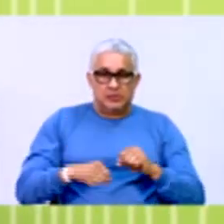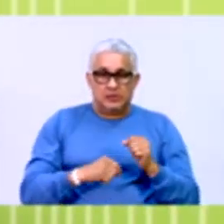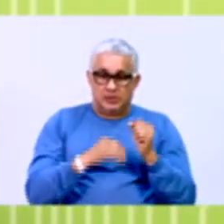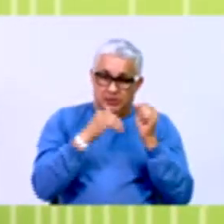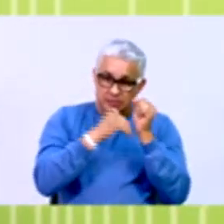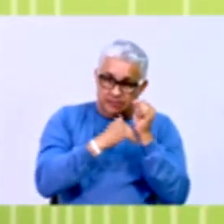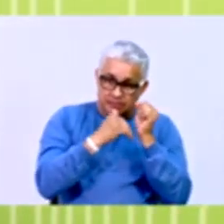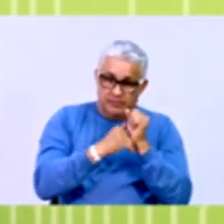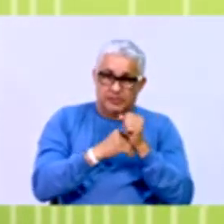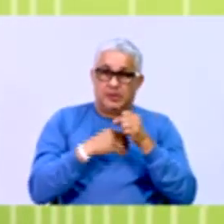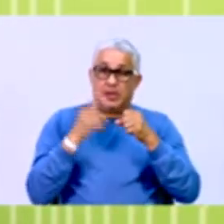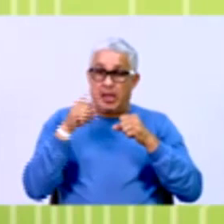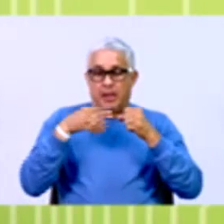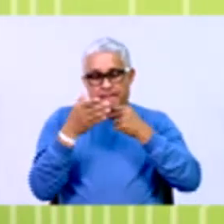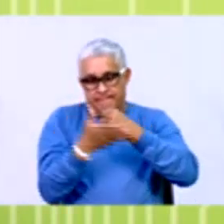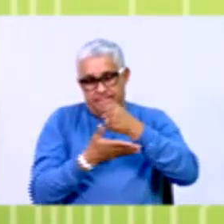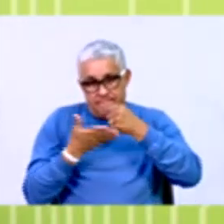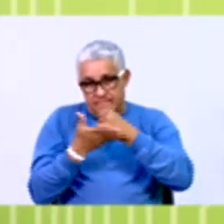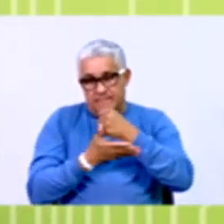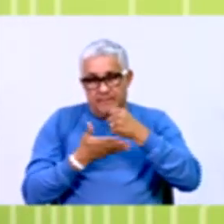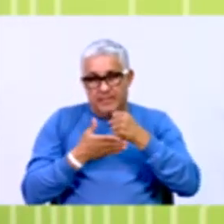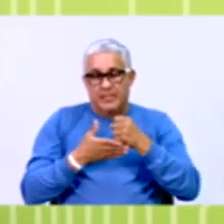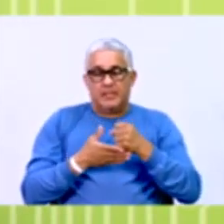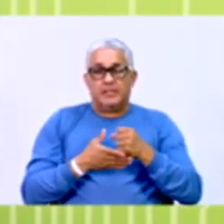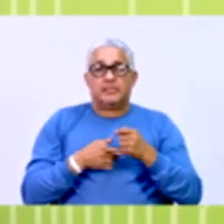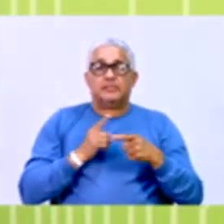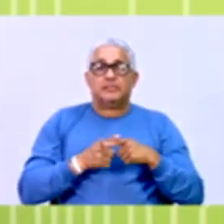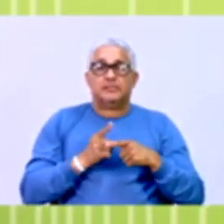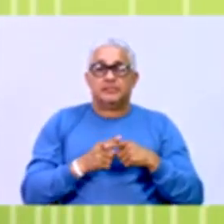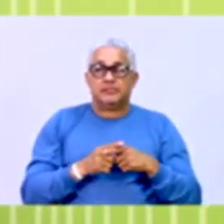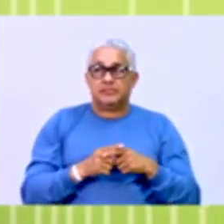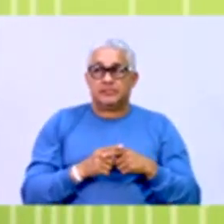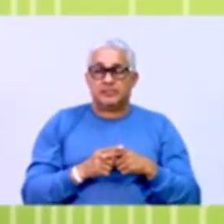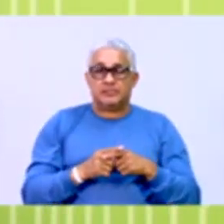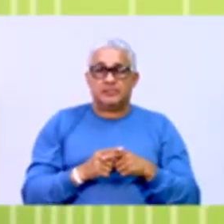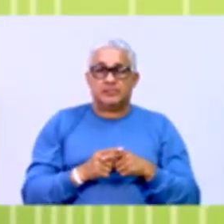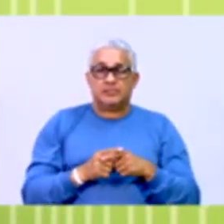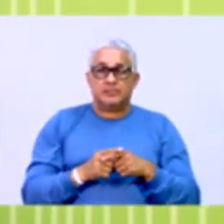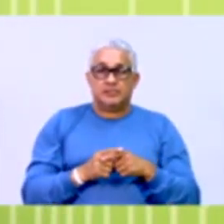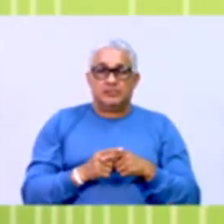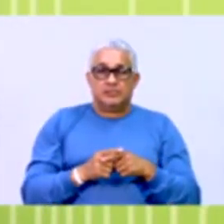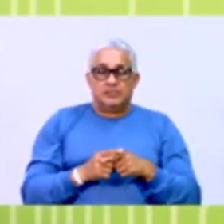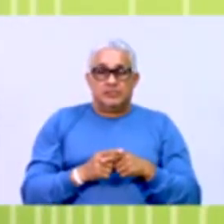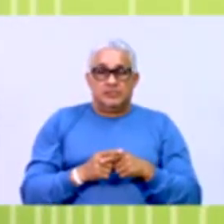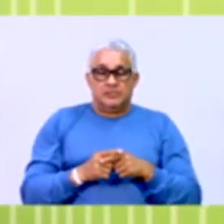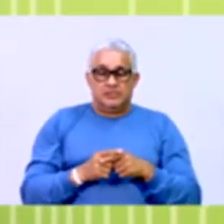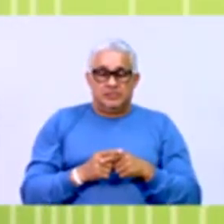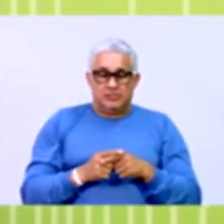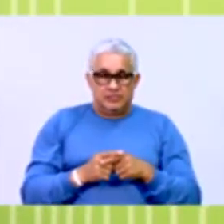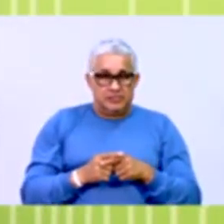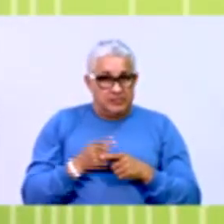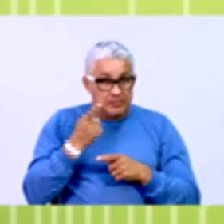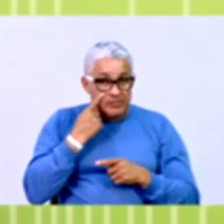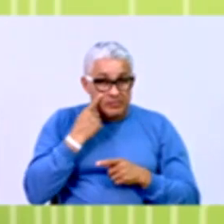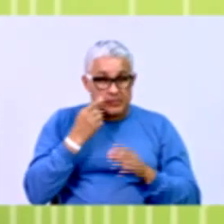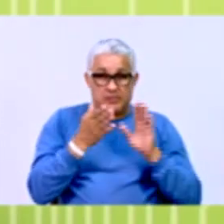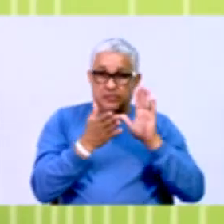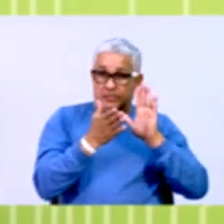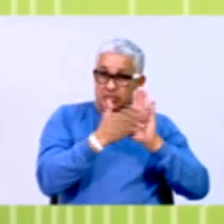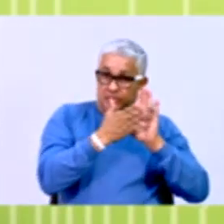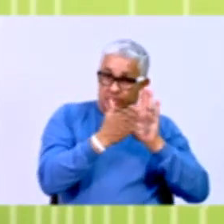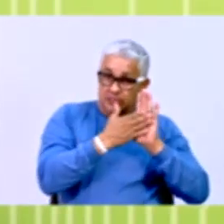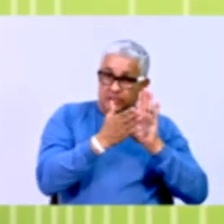Ele vai servir de base para que seja verificado se as propostas foram atendidas,